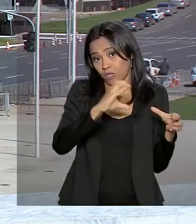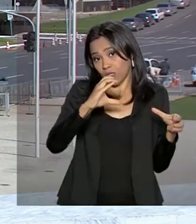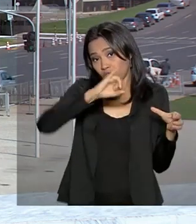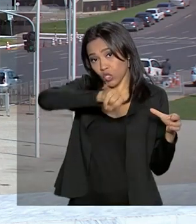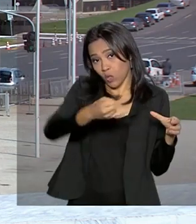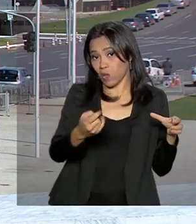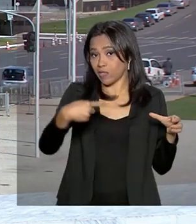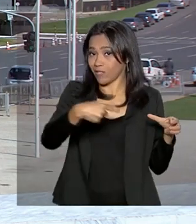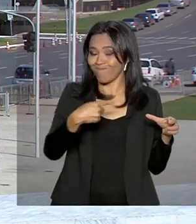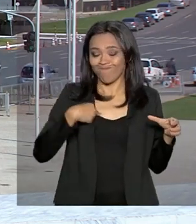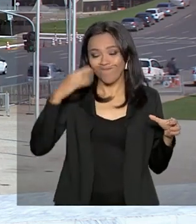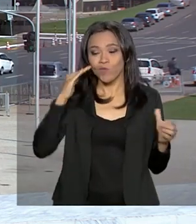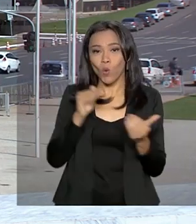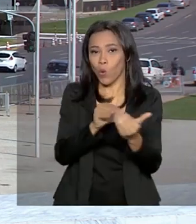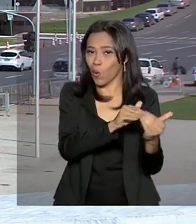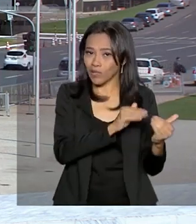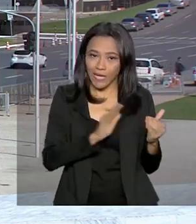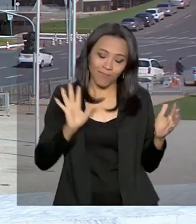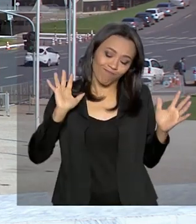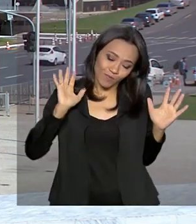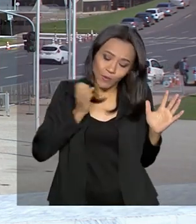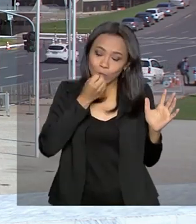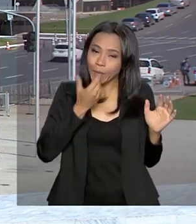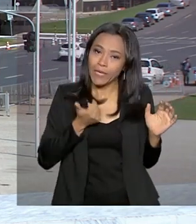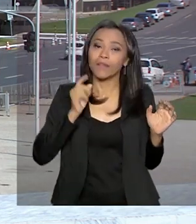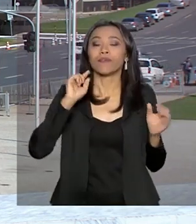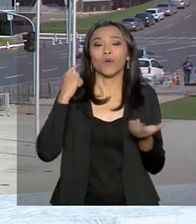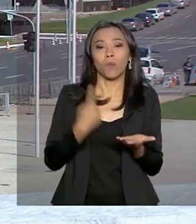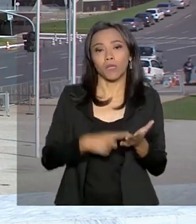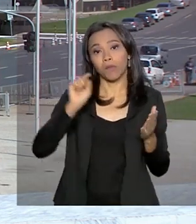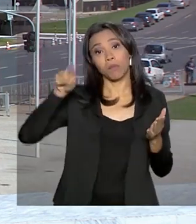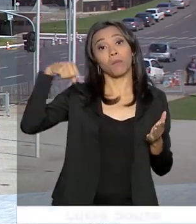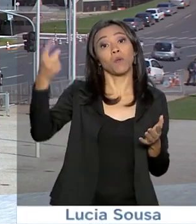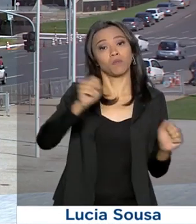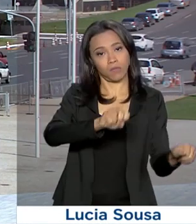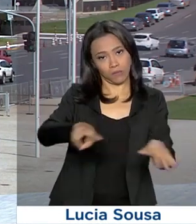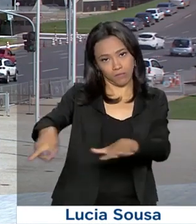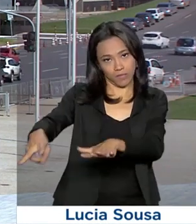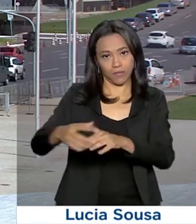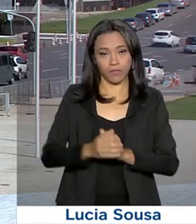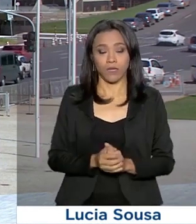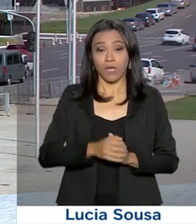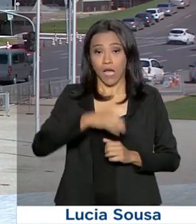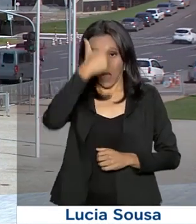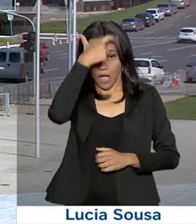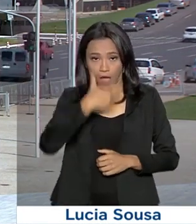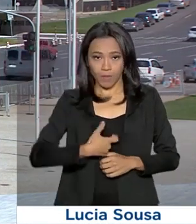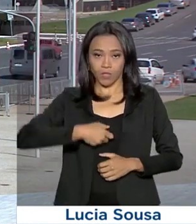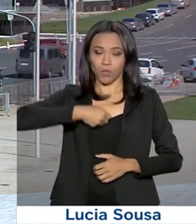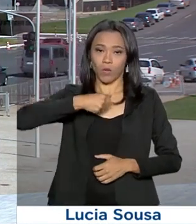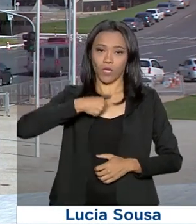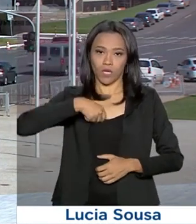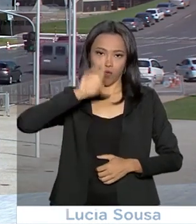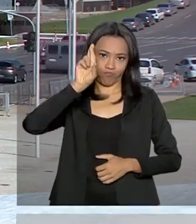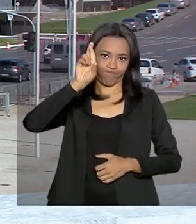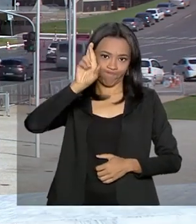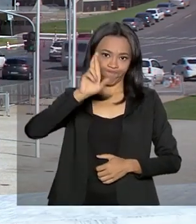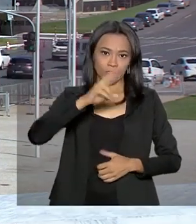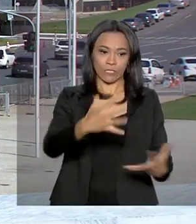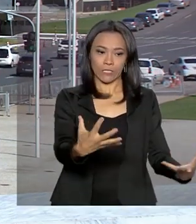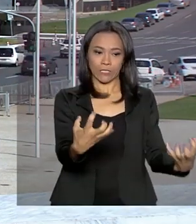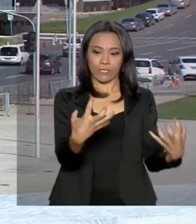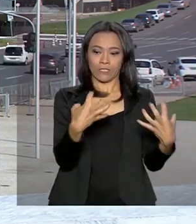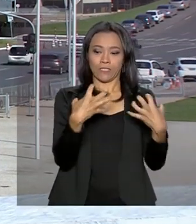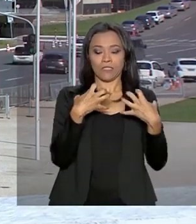houve acordo, né, e a pauta ficou mesmo para a semana que vem. O relator, o deputado o delegado Marcelo Freitas, foi pressionado,